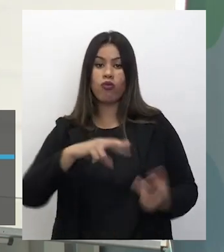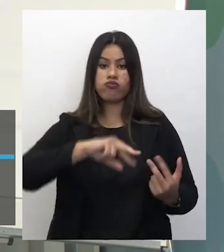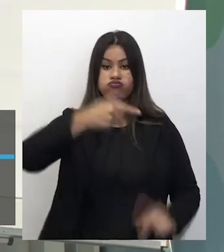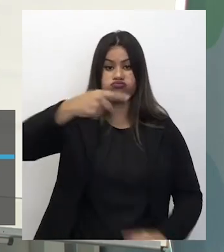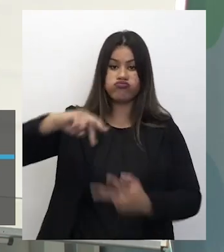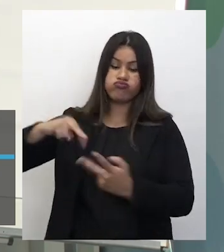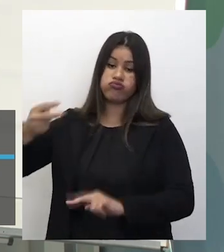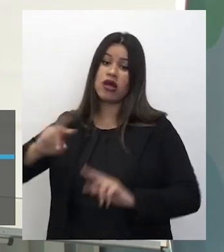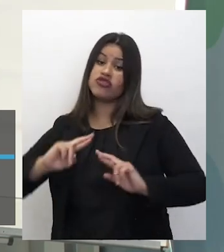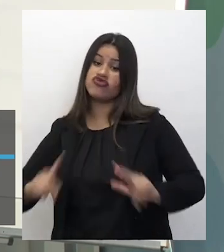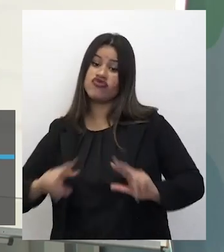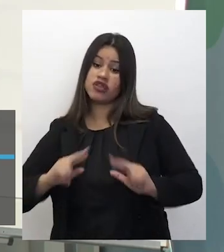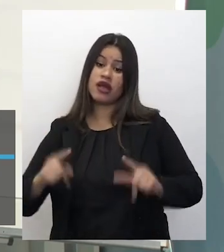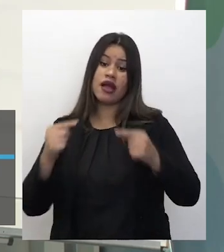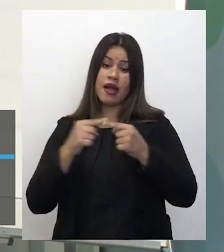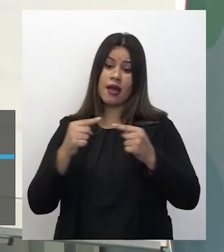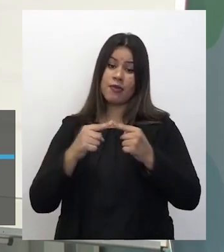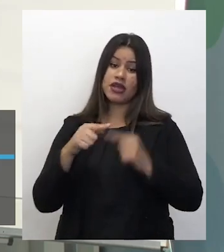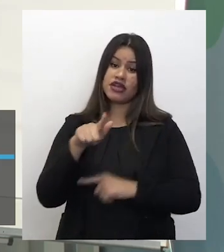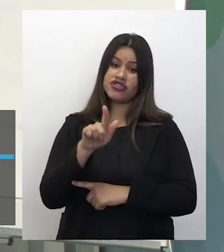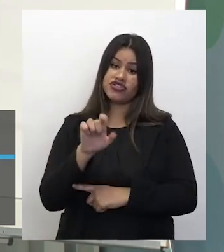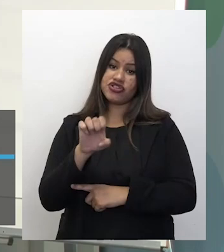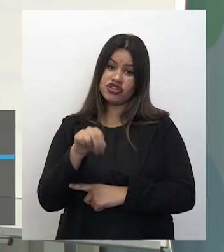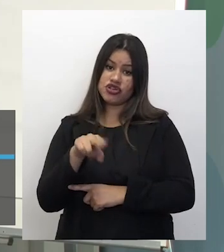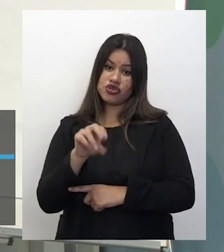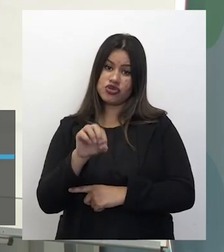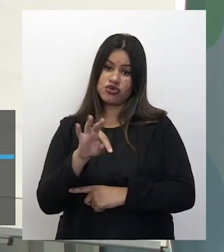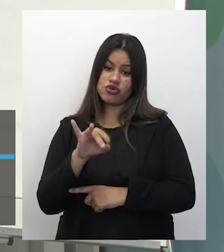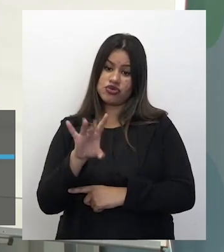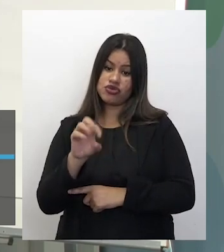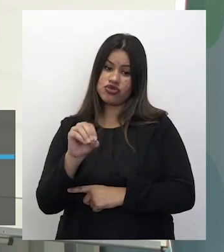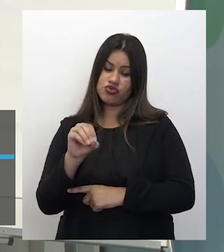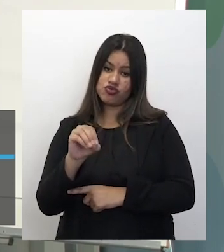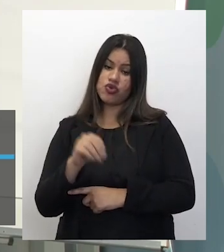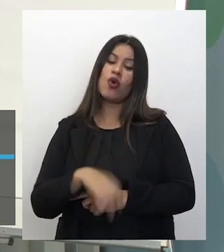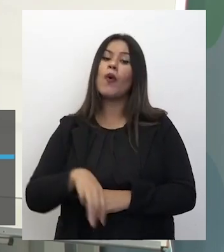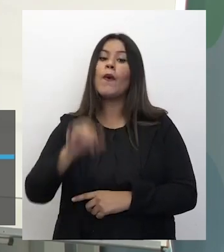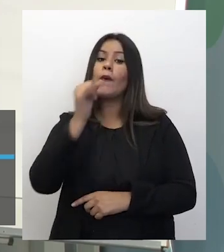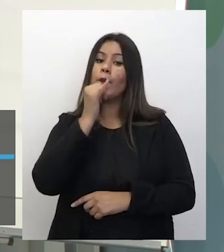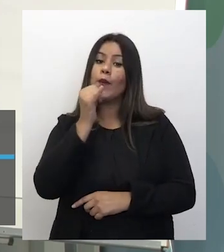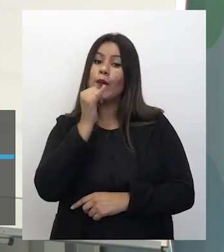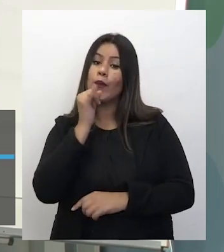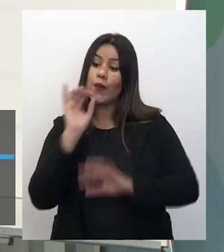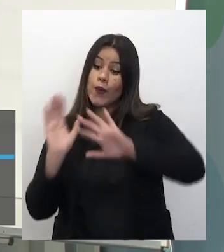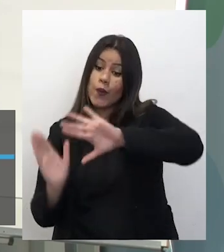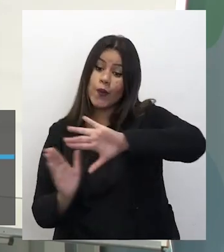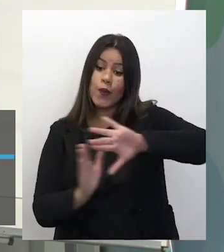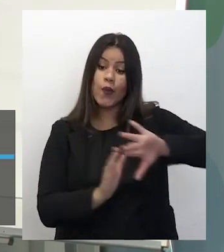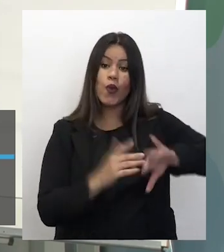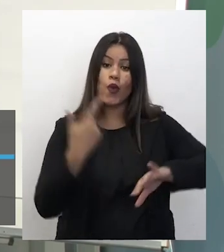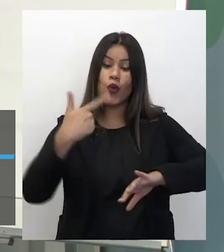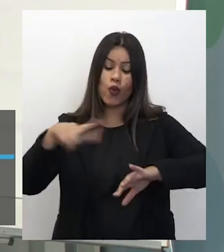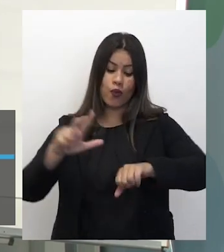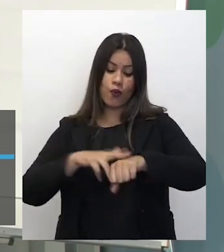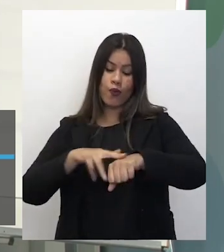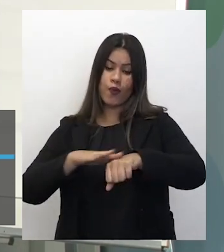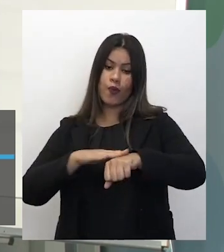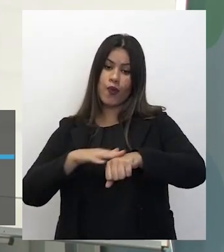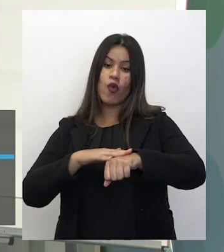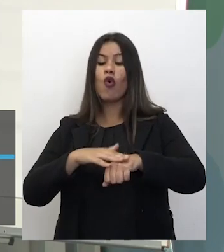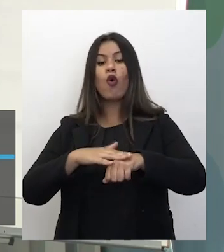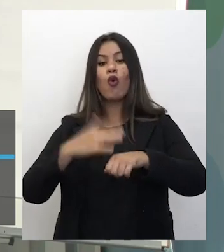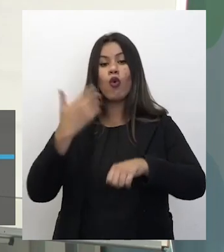tem olho claro, tem olho escuro, tem pele clara, tem pele escura. Isso é fenótipo.